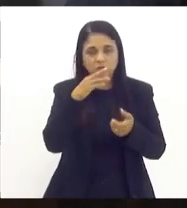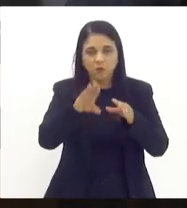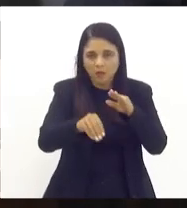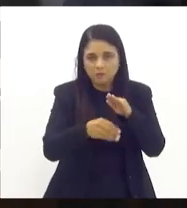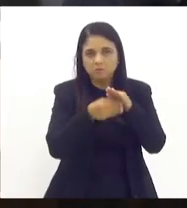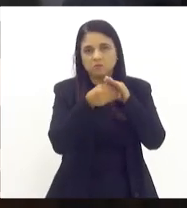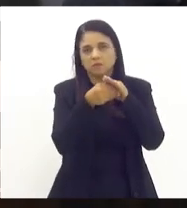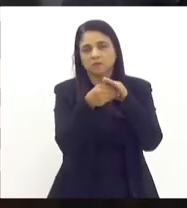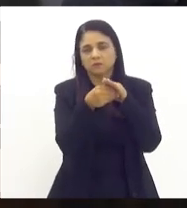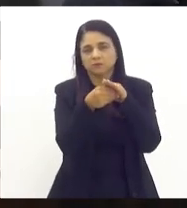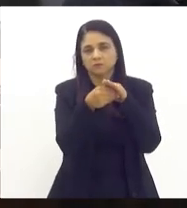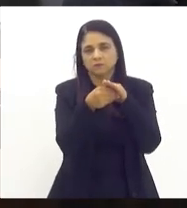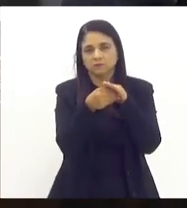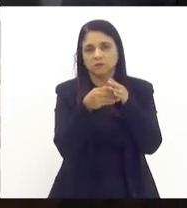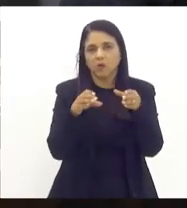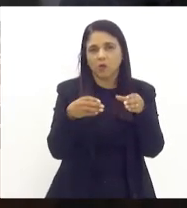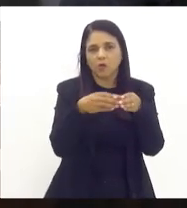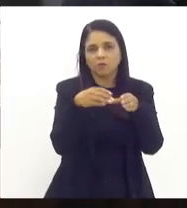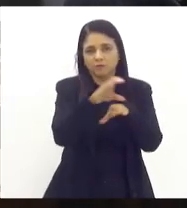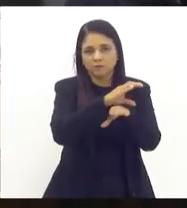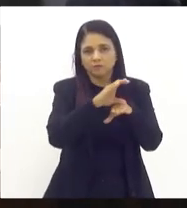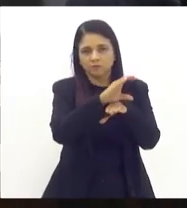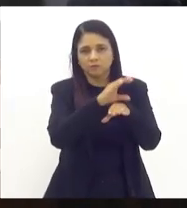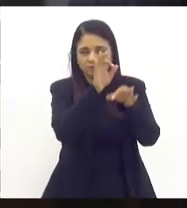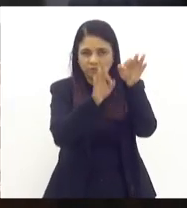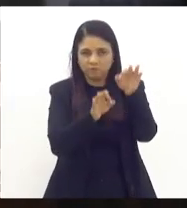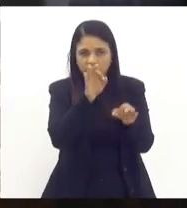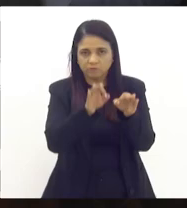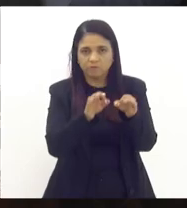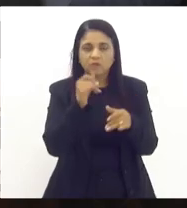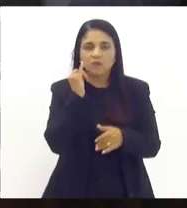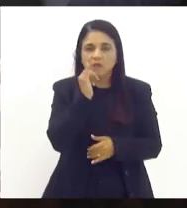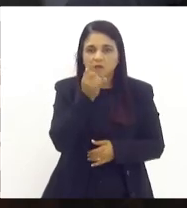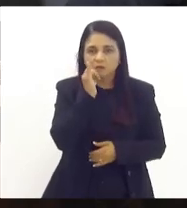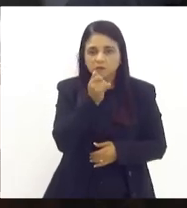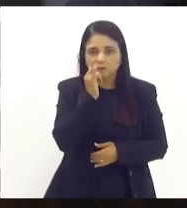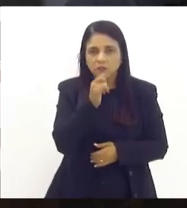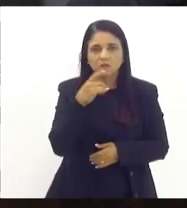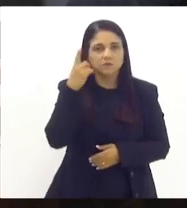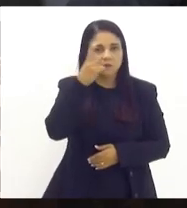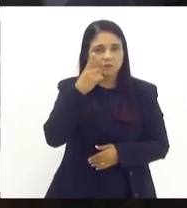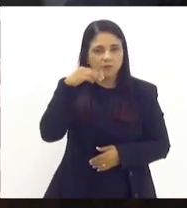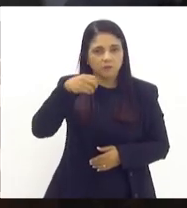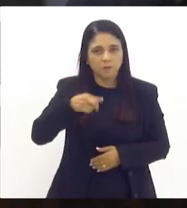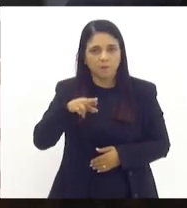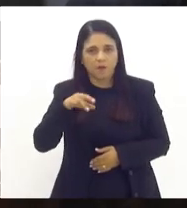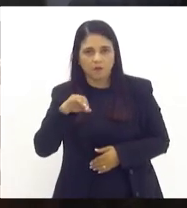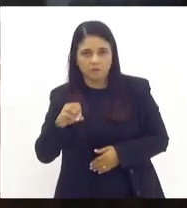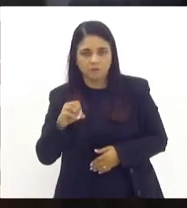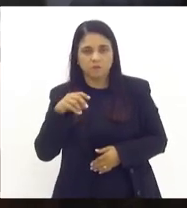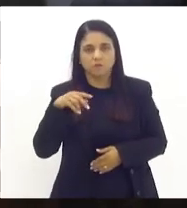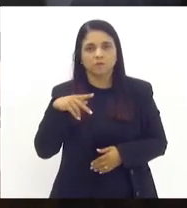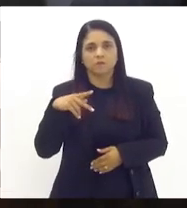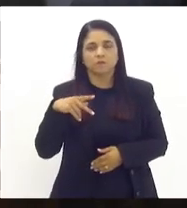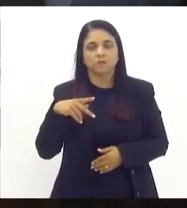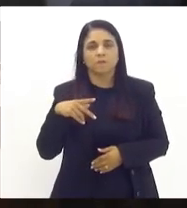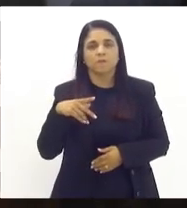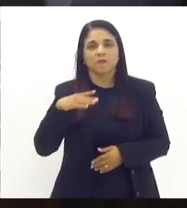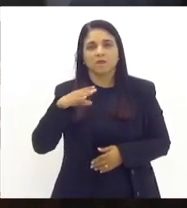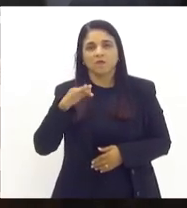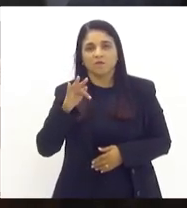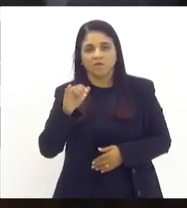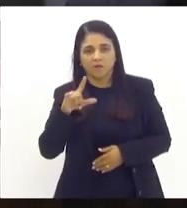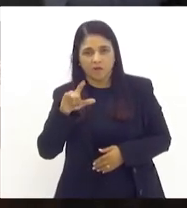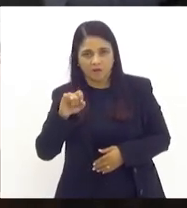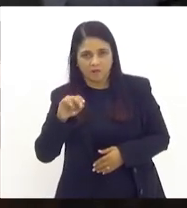as emendas da comissão de Constituição de Justiça relatores Deputado Márcio Pacheco Flávio